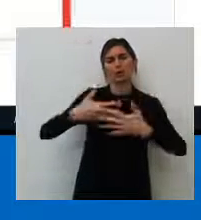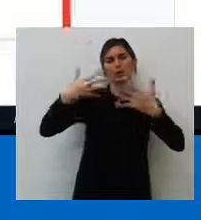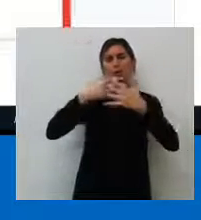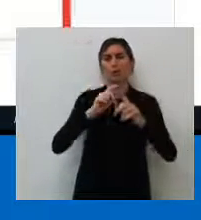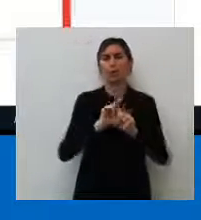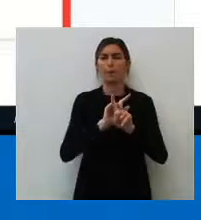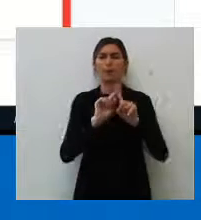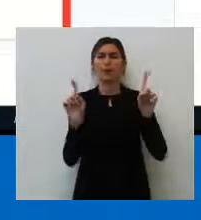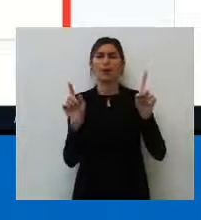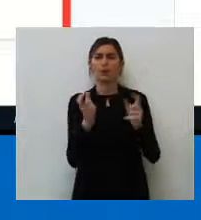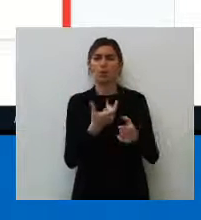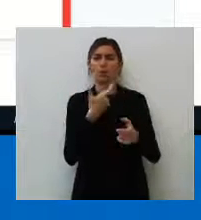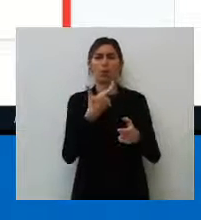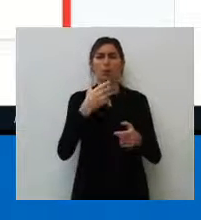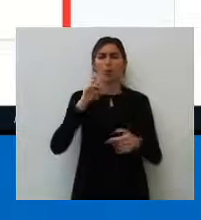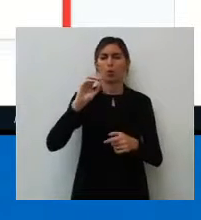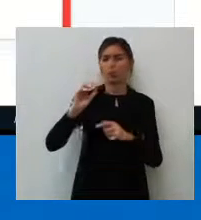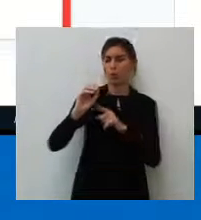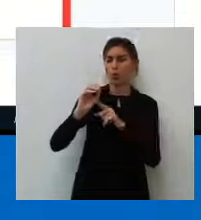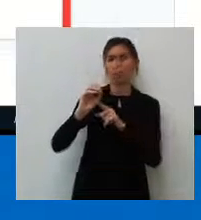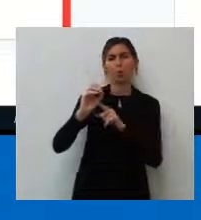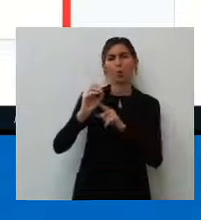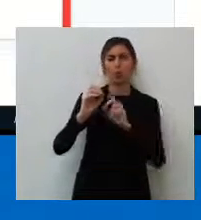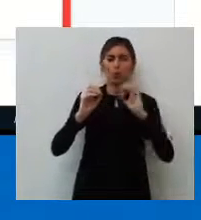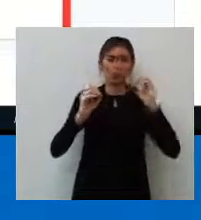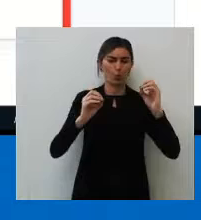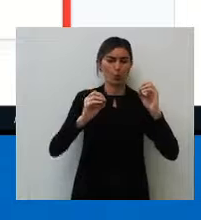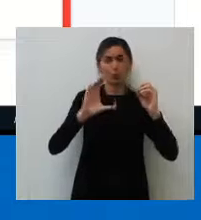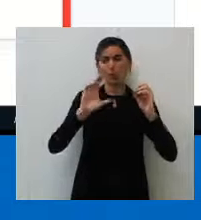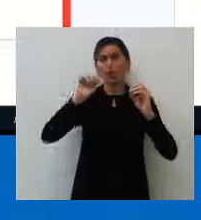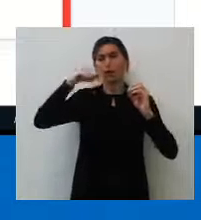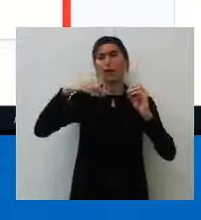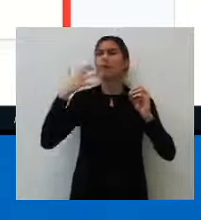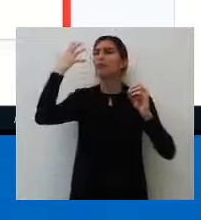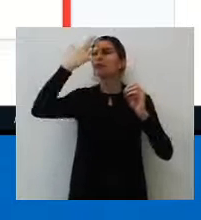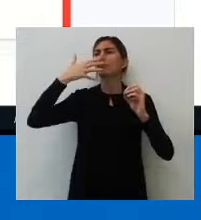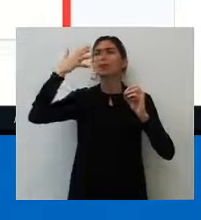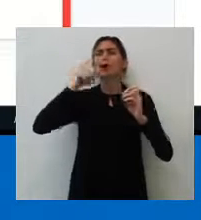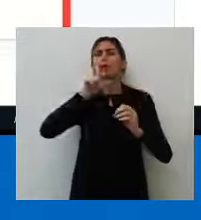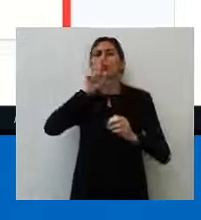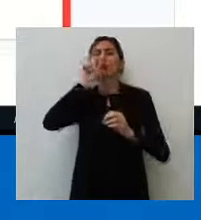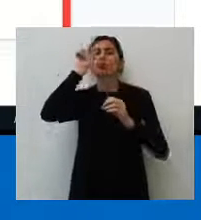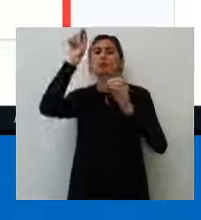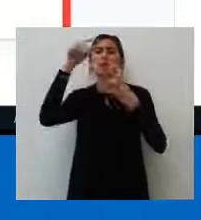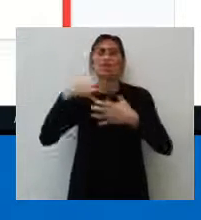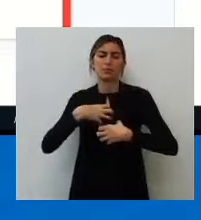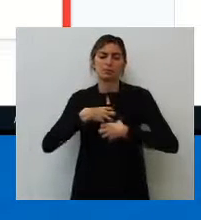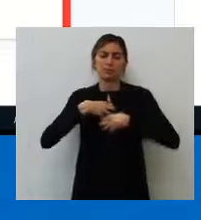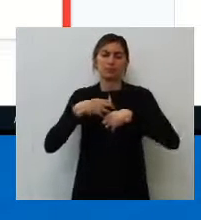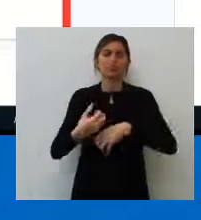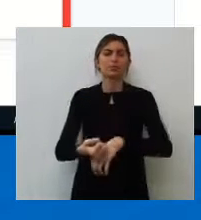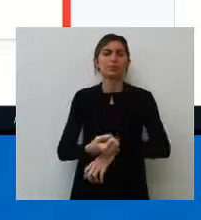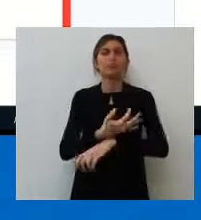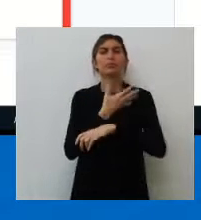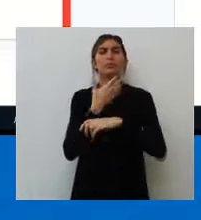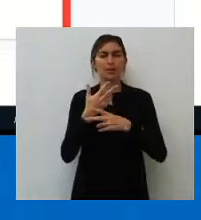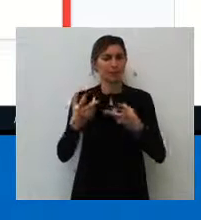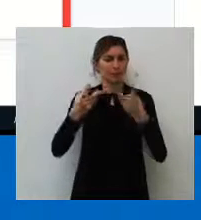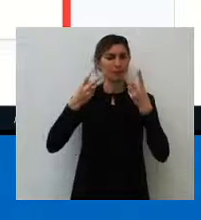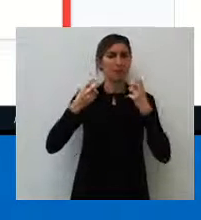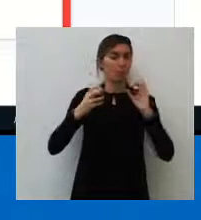mas eu coloco por exemplo o óleo na frente o cantar dos pássaros me deixa emocionado